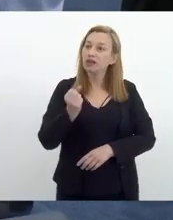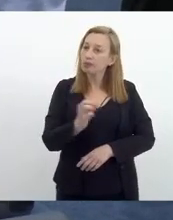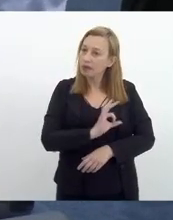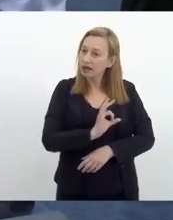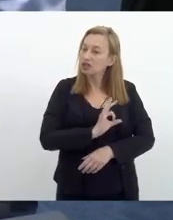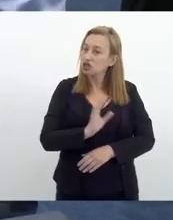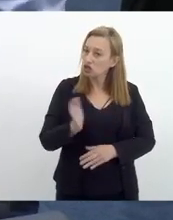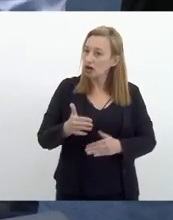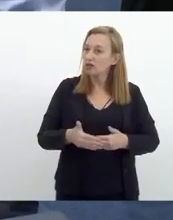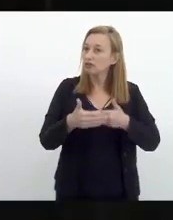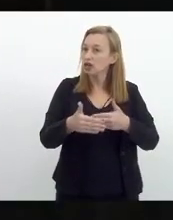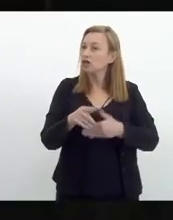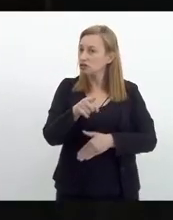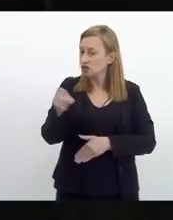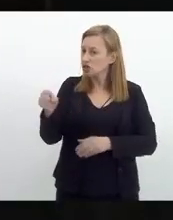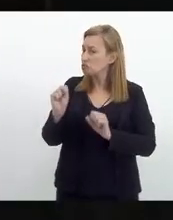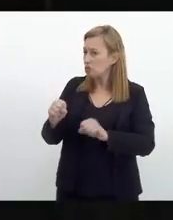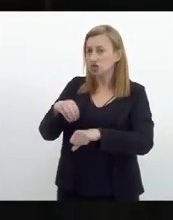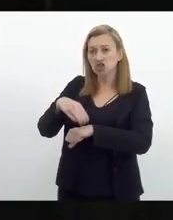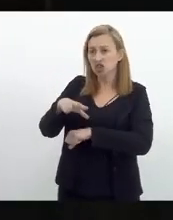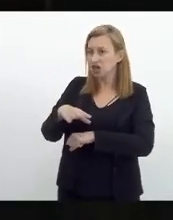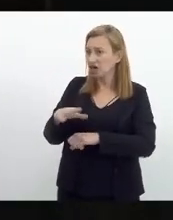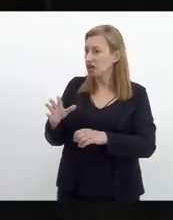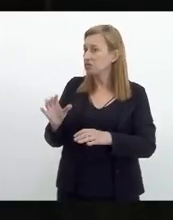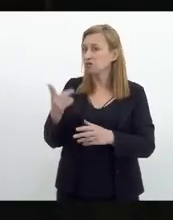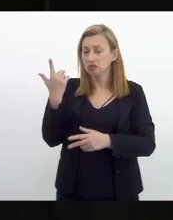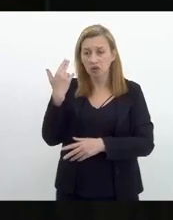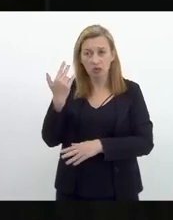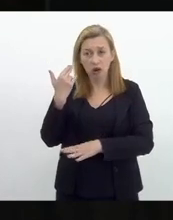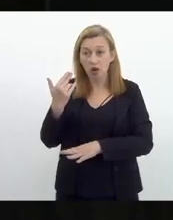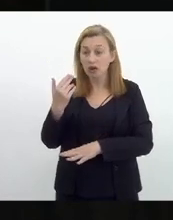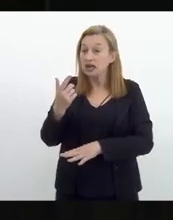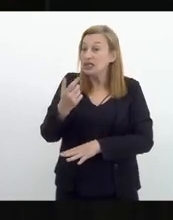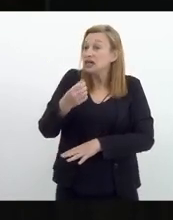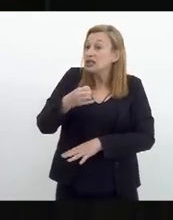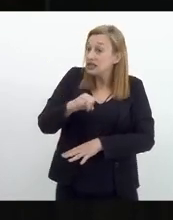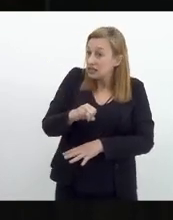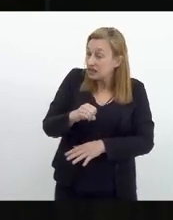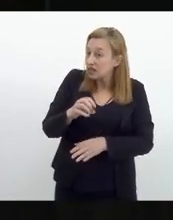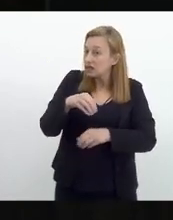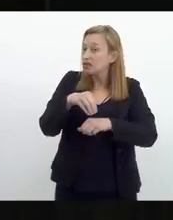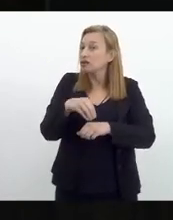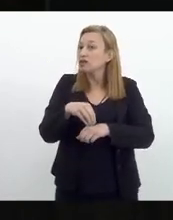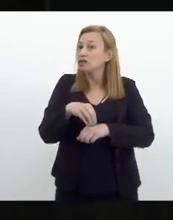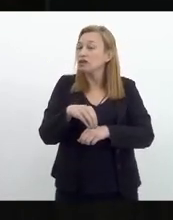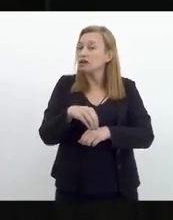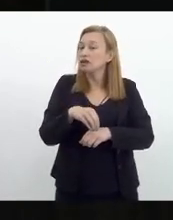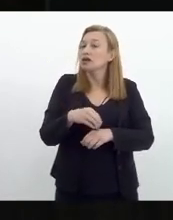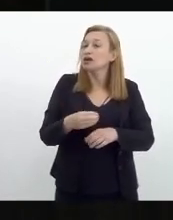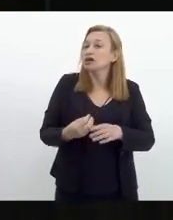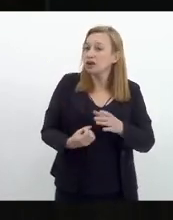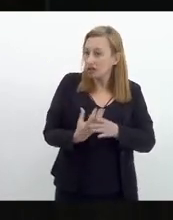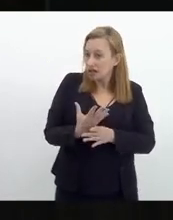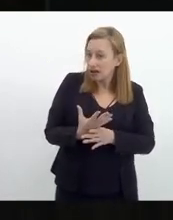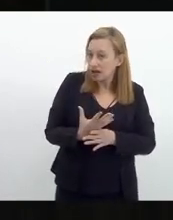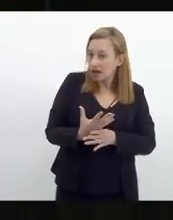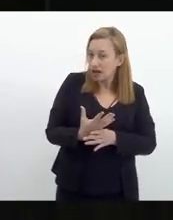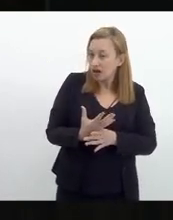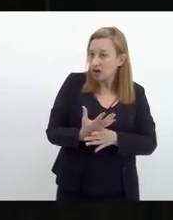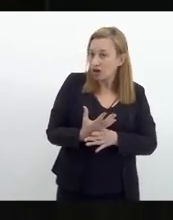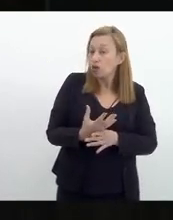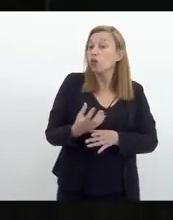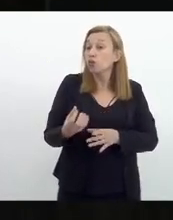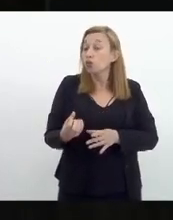vocês poderão destacar à vontade se não destacar se destacar a gente colocou o artigo 3º